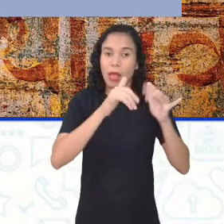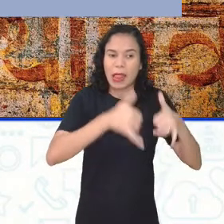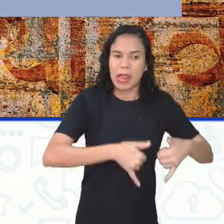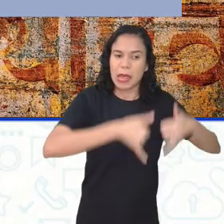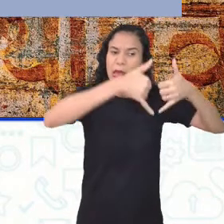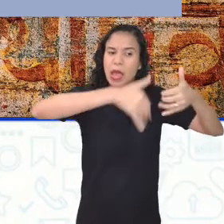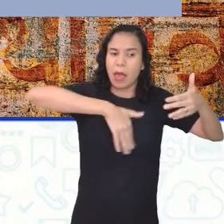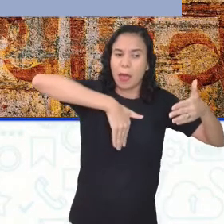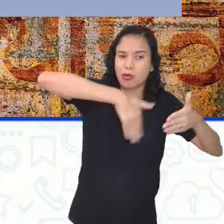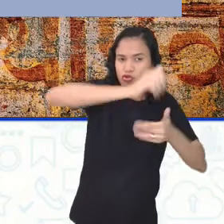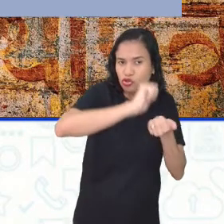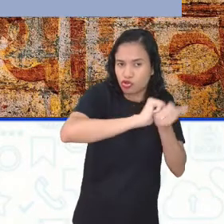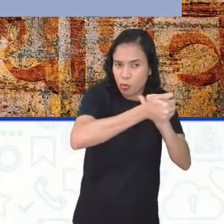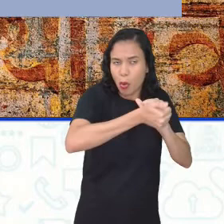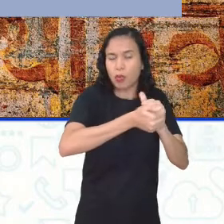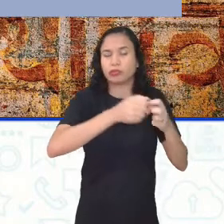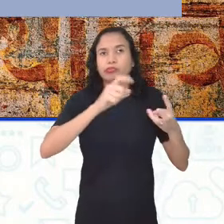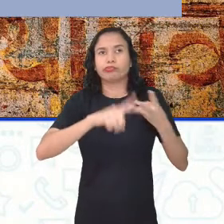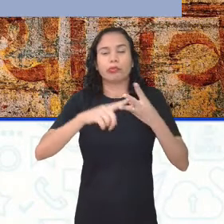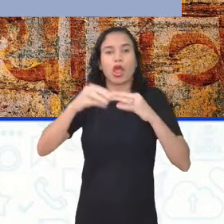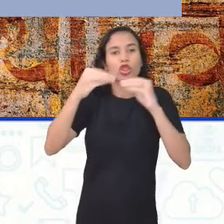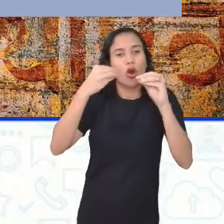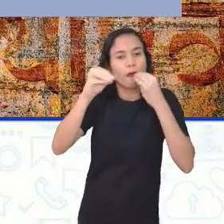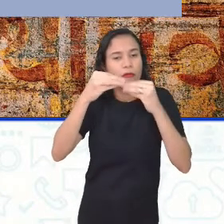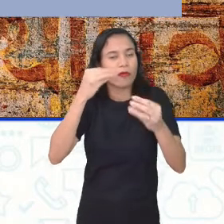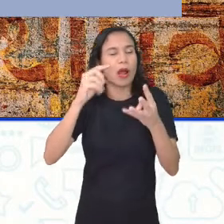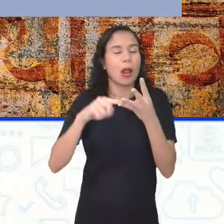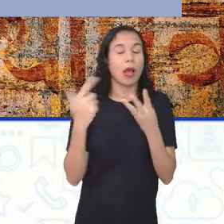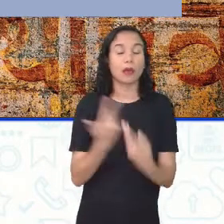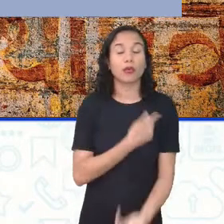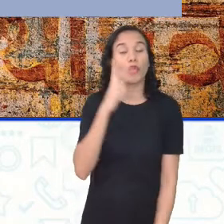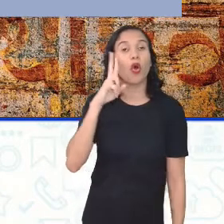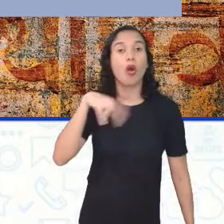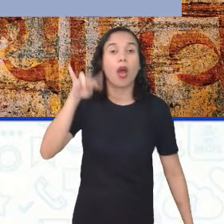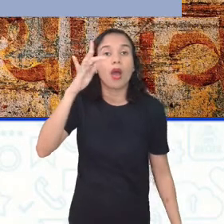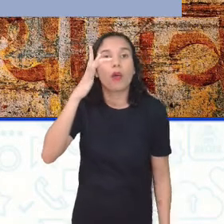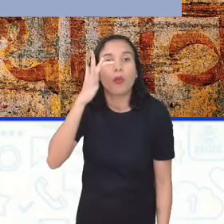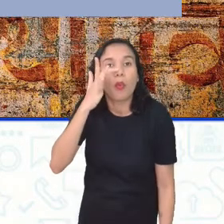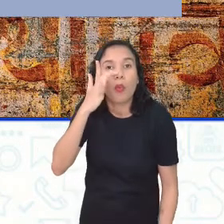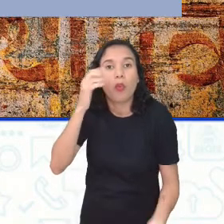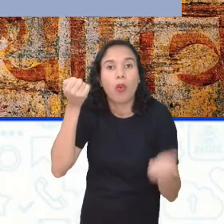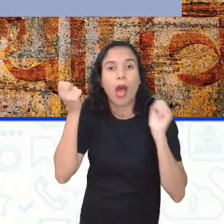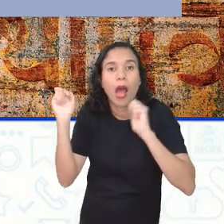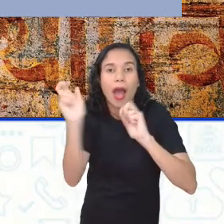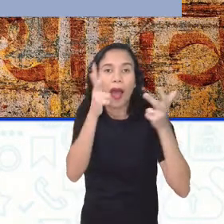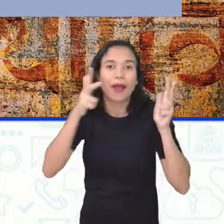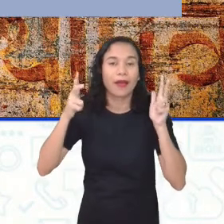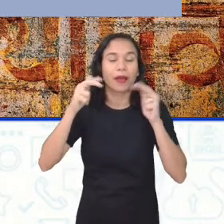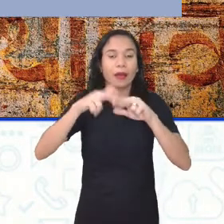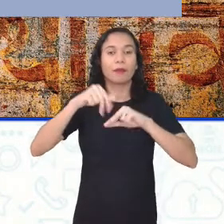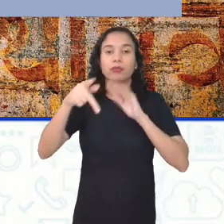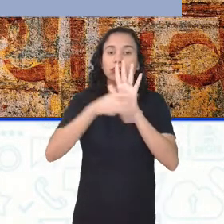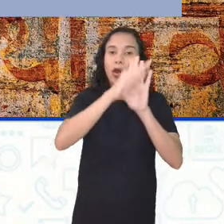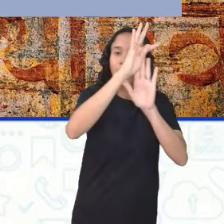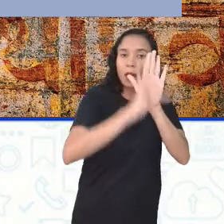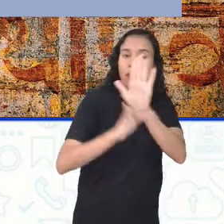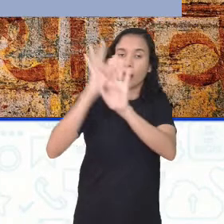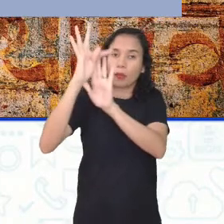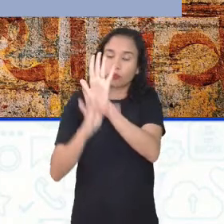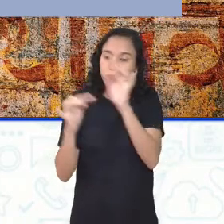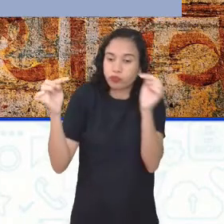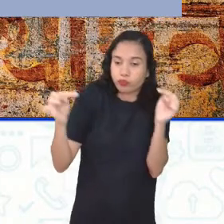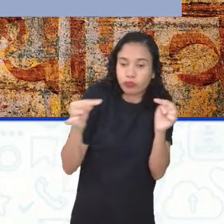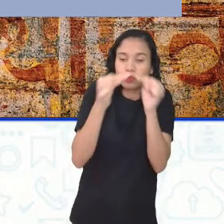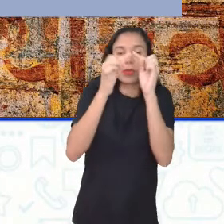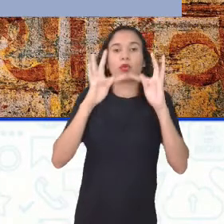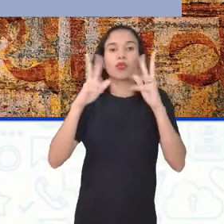esportivos, telenovelas, o que a gente consome que é entretenimento. Né? Então, a intertextualidade vai lidar com tudo aquilo